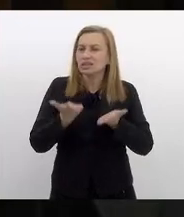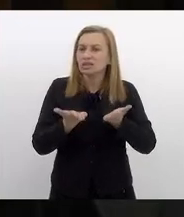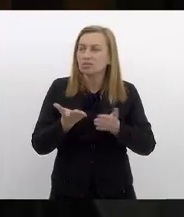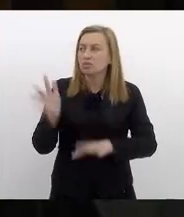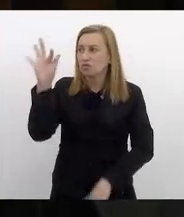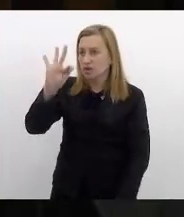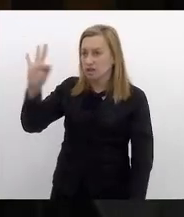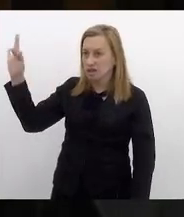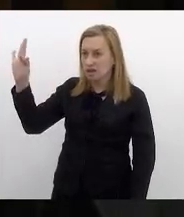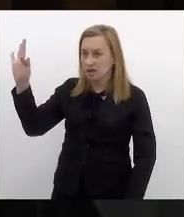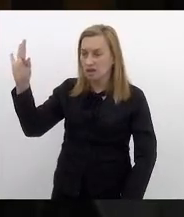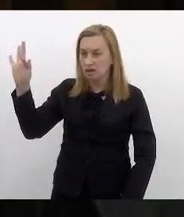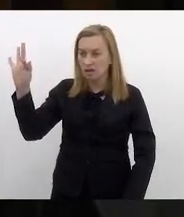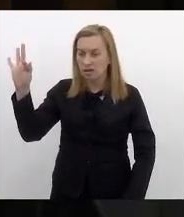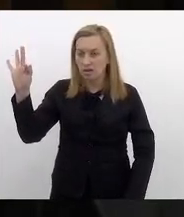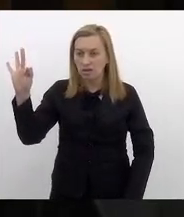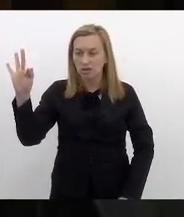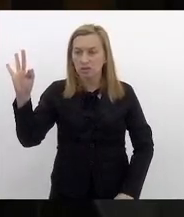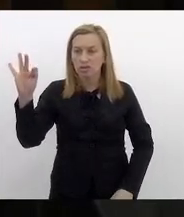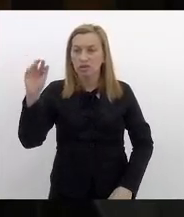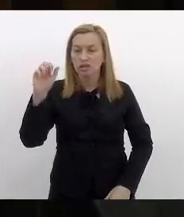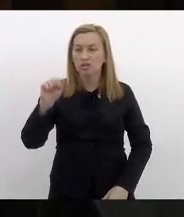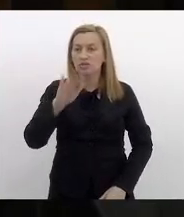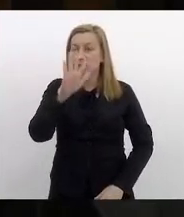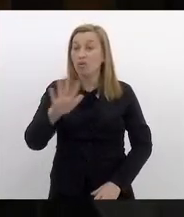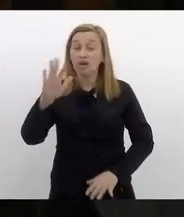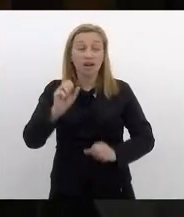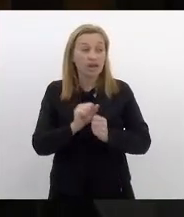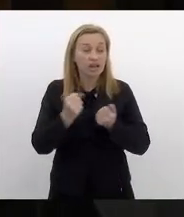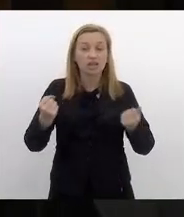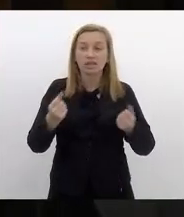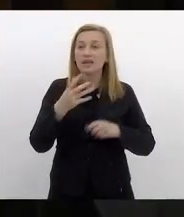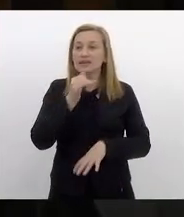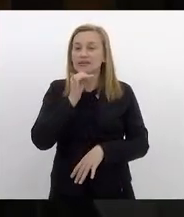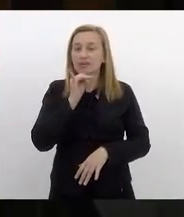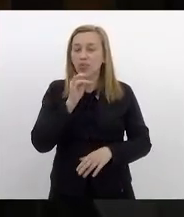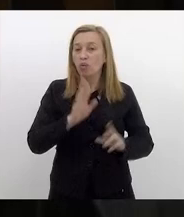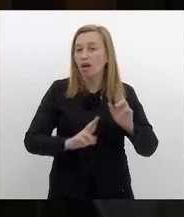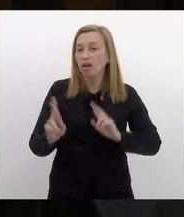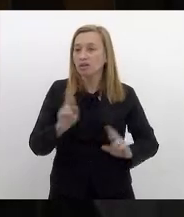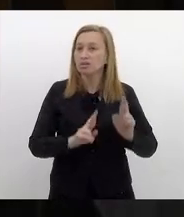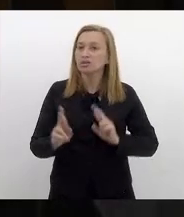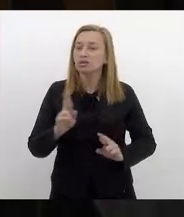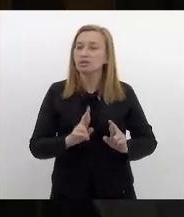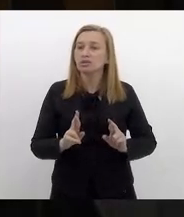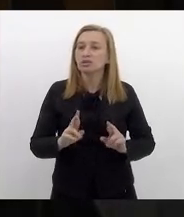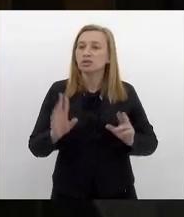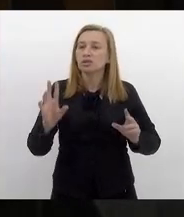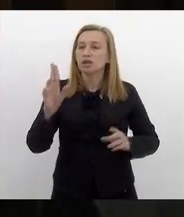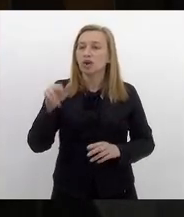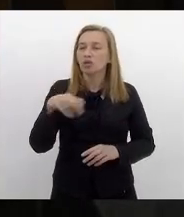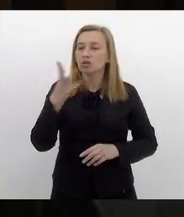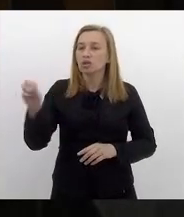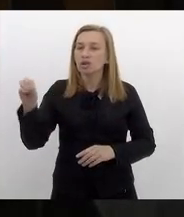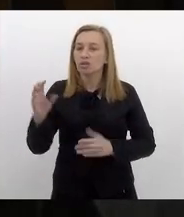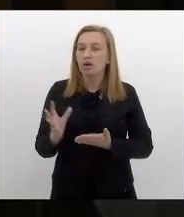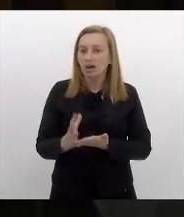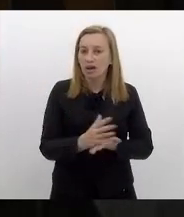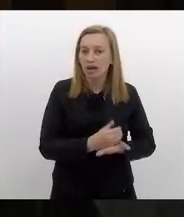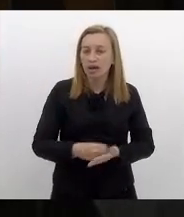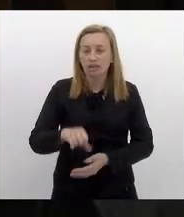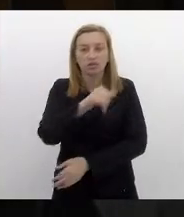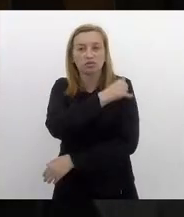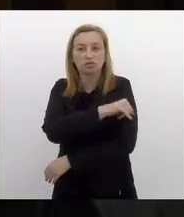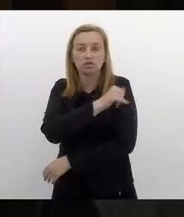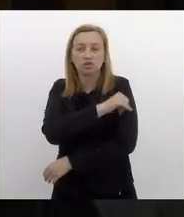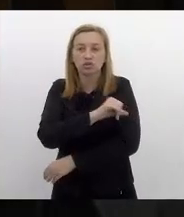federal e os entes subnacionais é tão grande, por exemplo, em relação ao que a União arrecada no Rio de Janeiro